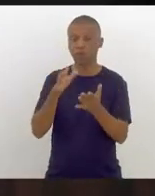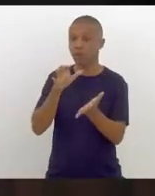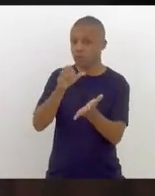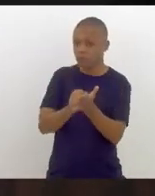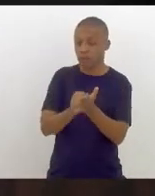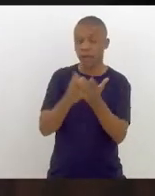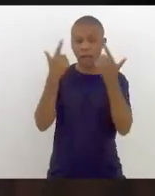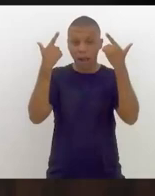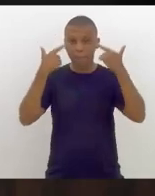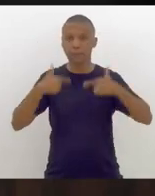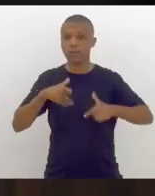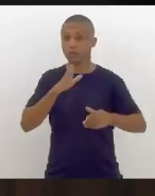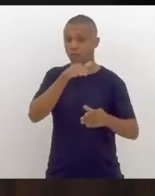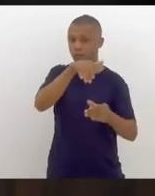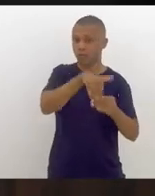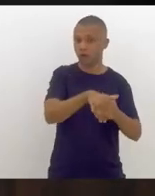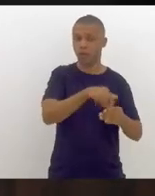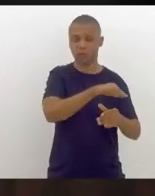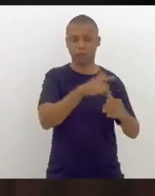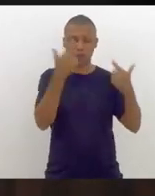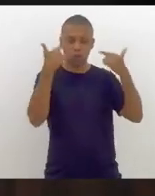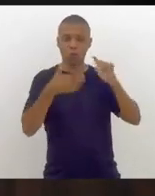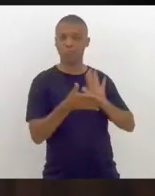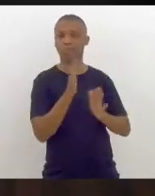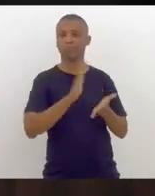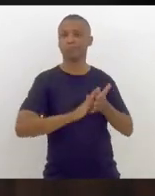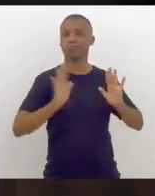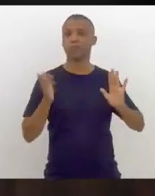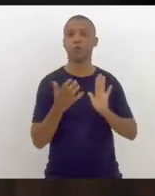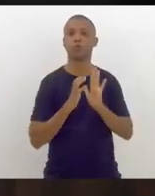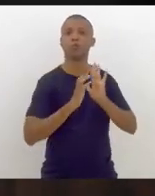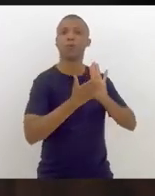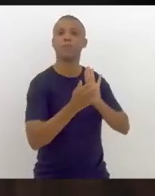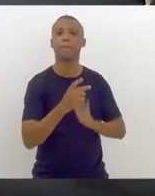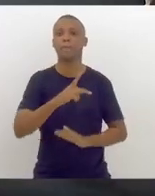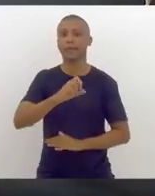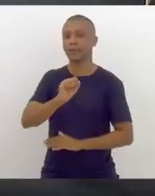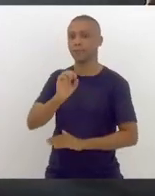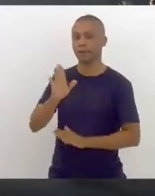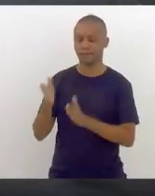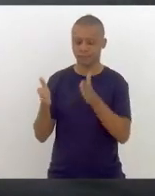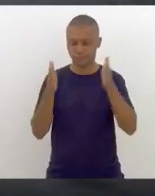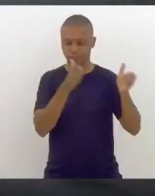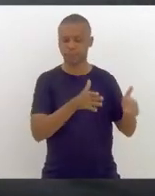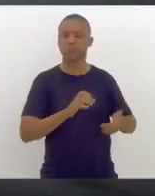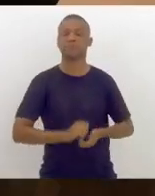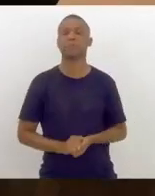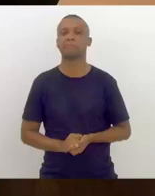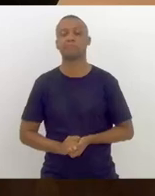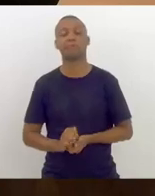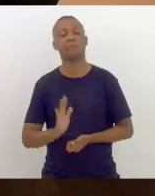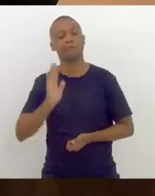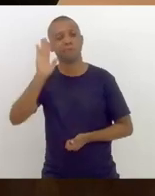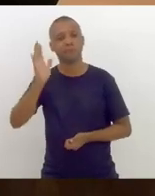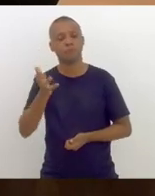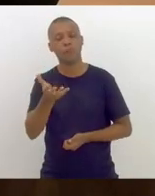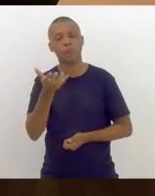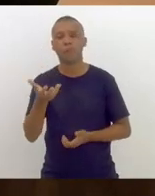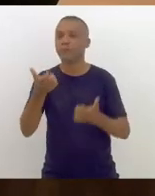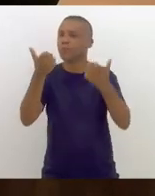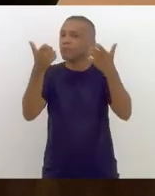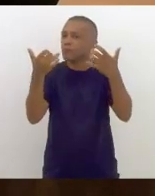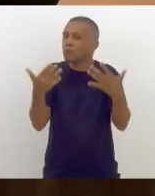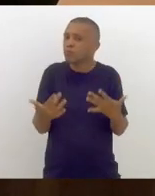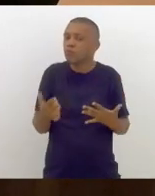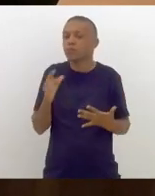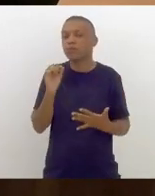abstenção do PSB senhora presidenta fiz questão aqui de